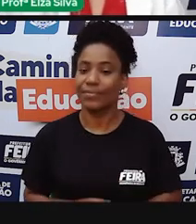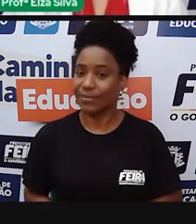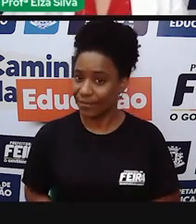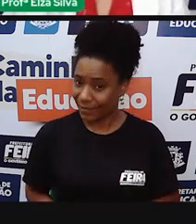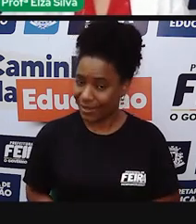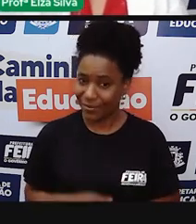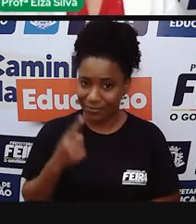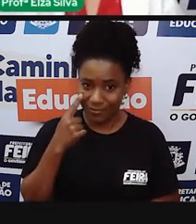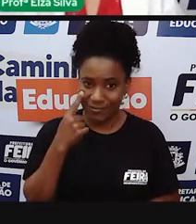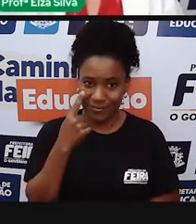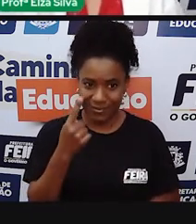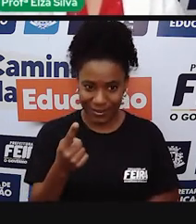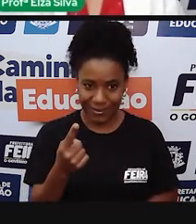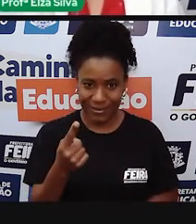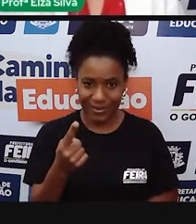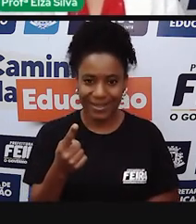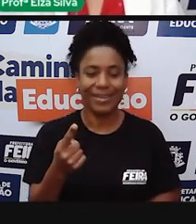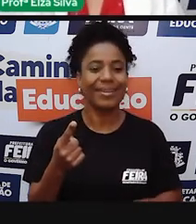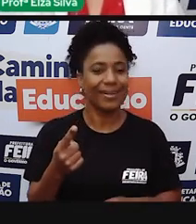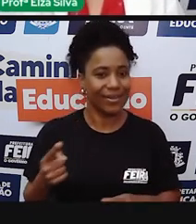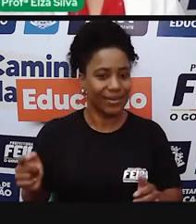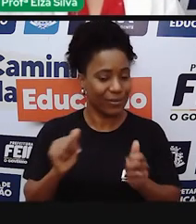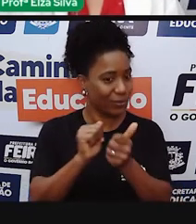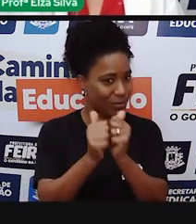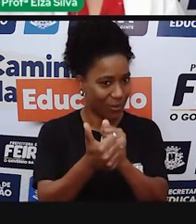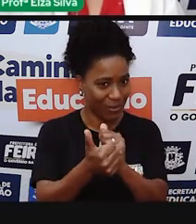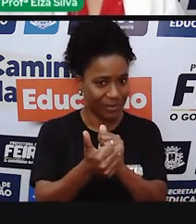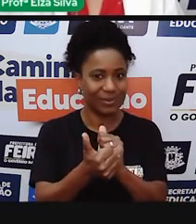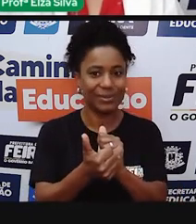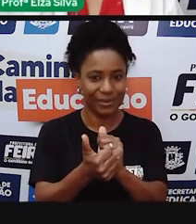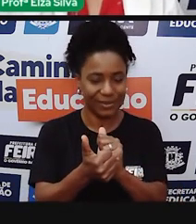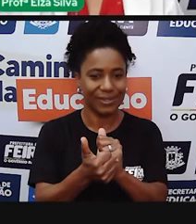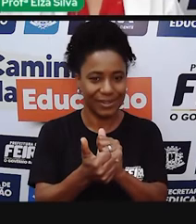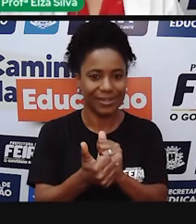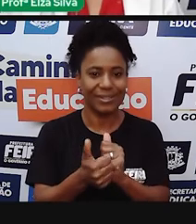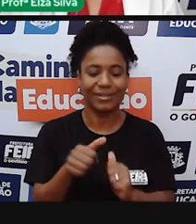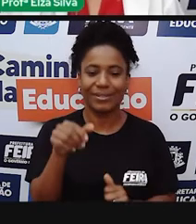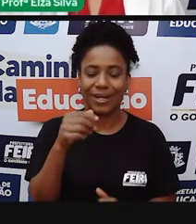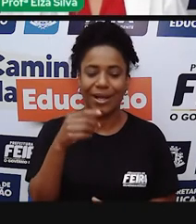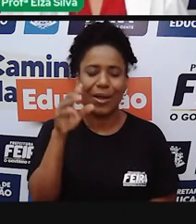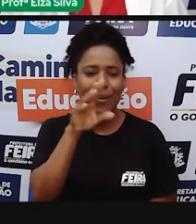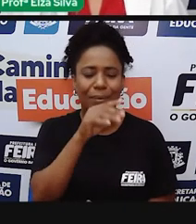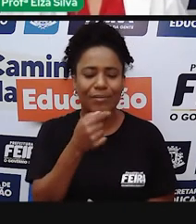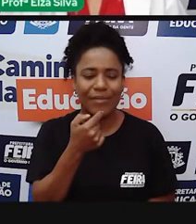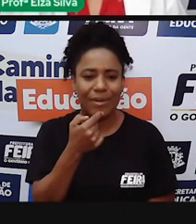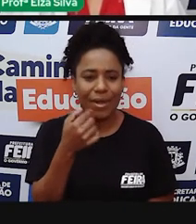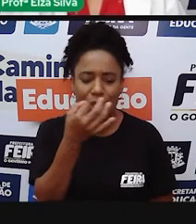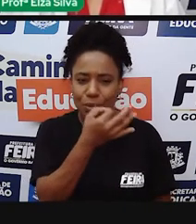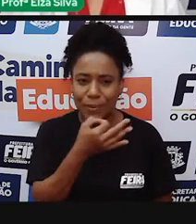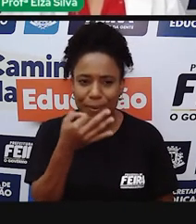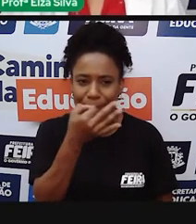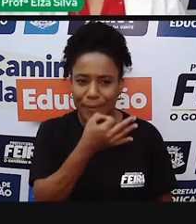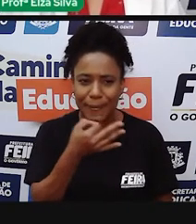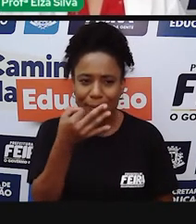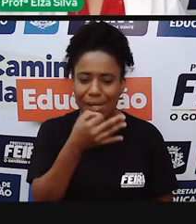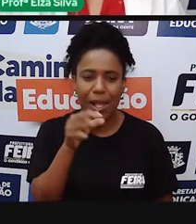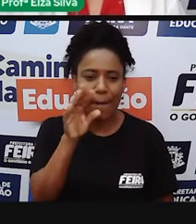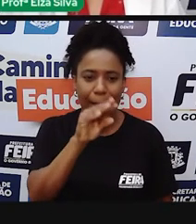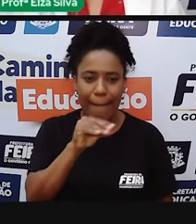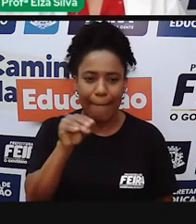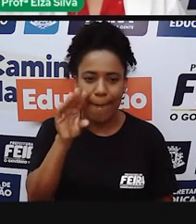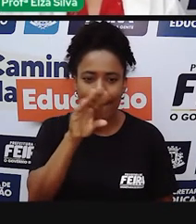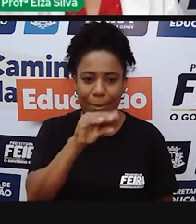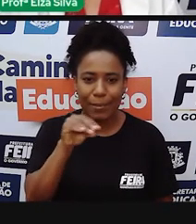grupo que nós praticamos agora, né, a oralidade, so, está aqui no slide